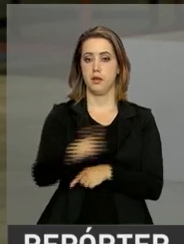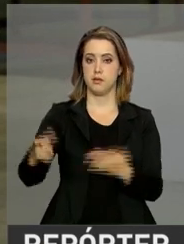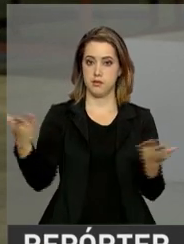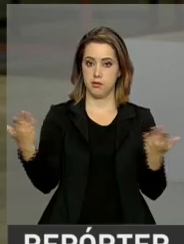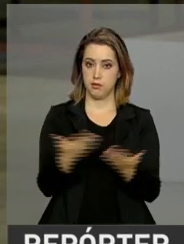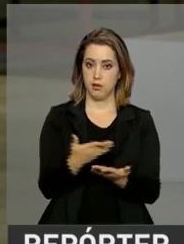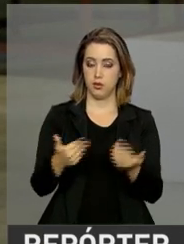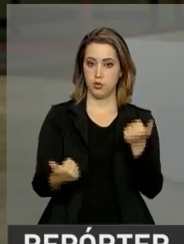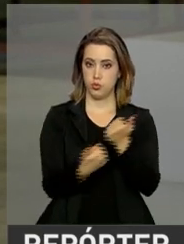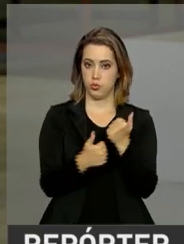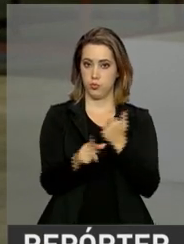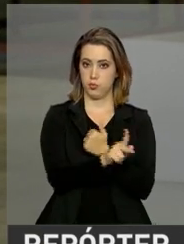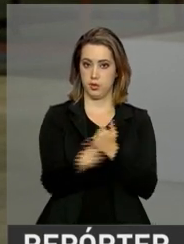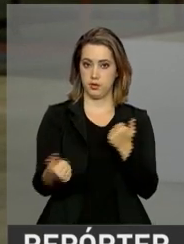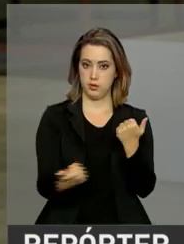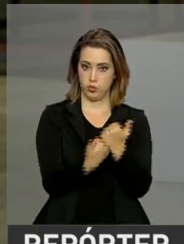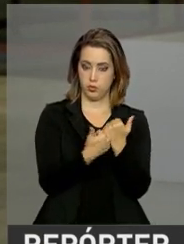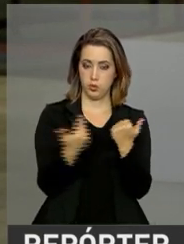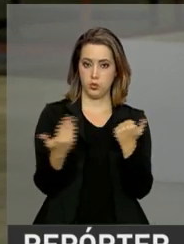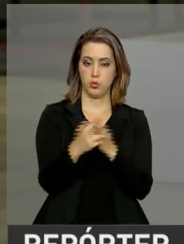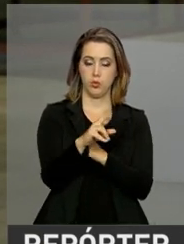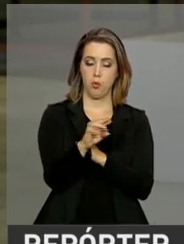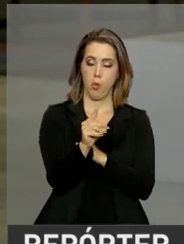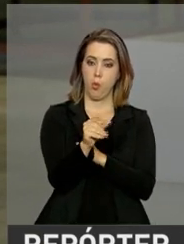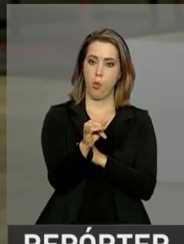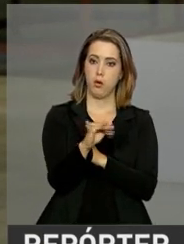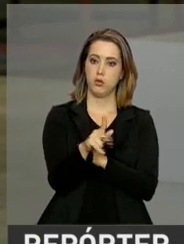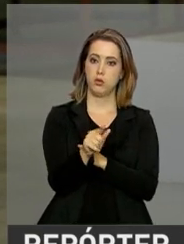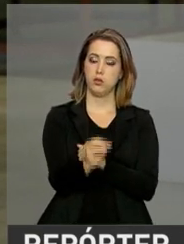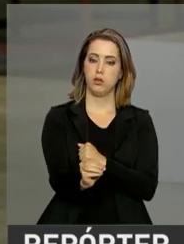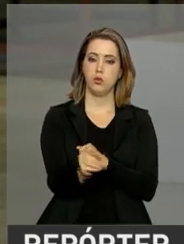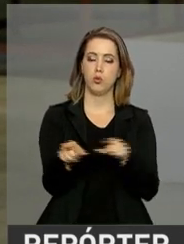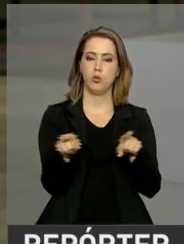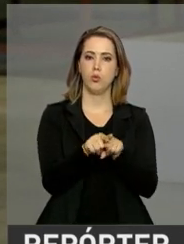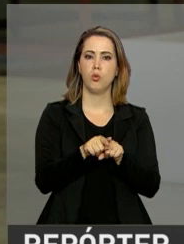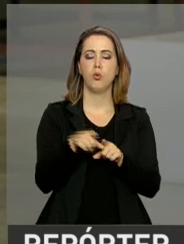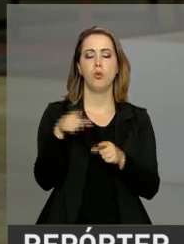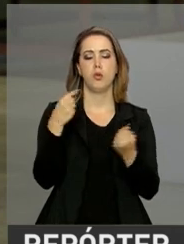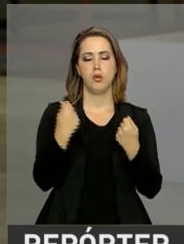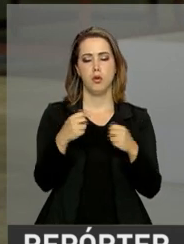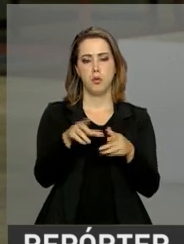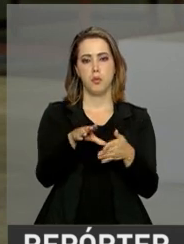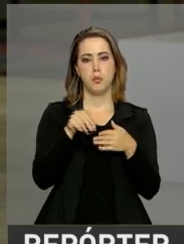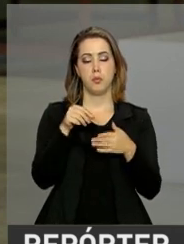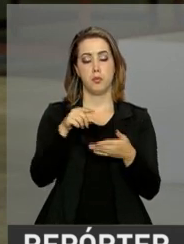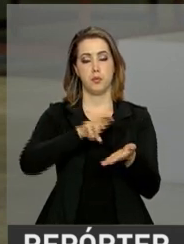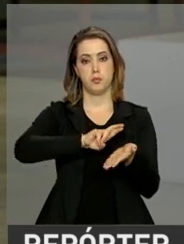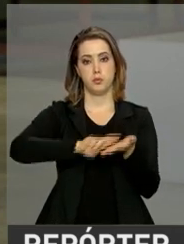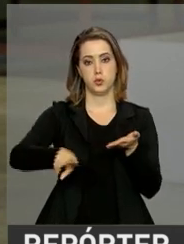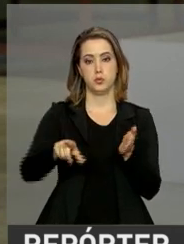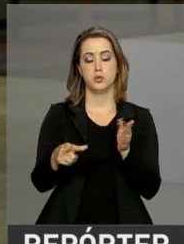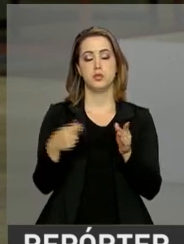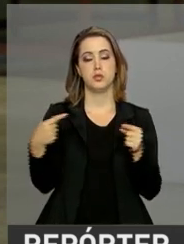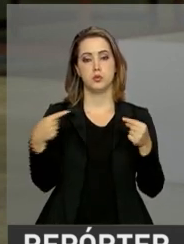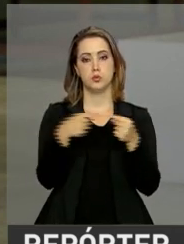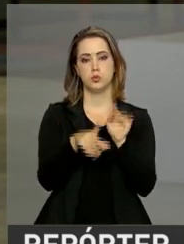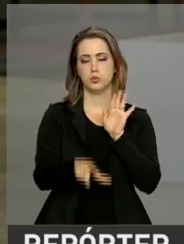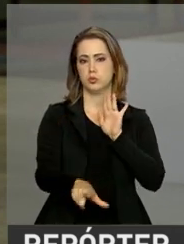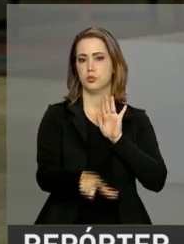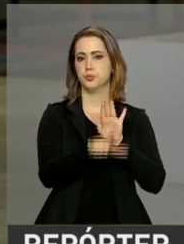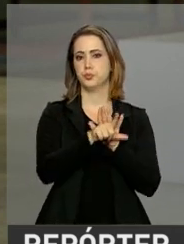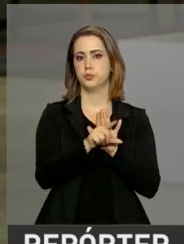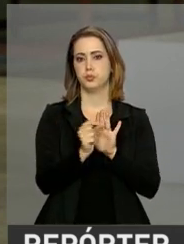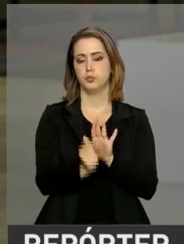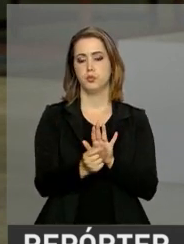baseou nos artigo 56 da Constituição Federal e 241 do regimento interno da Câmara dos